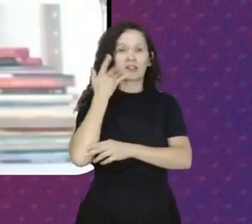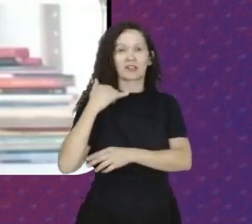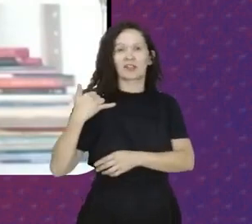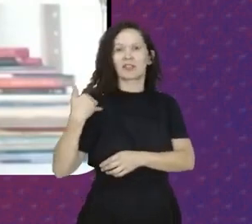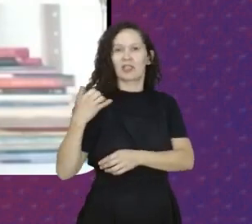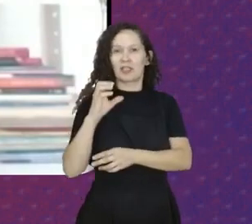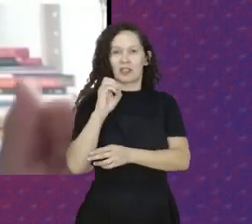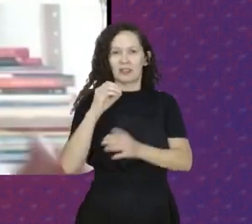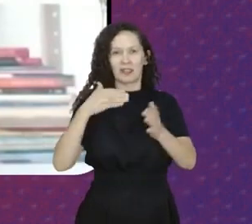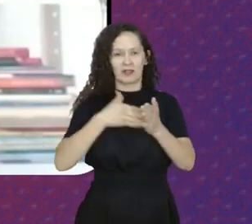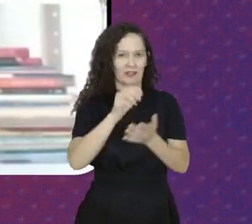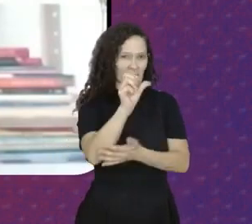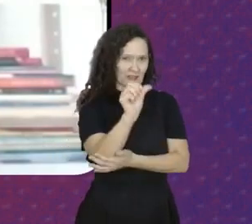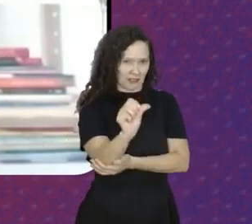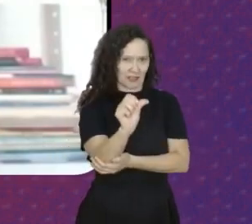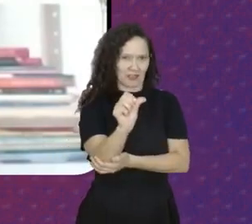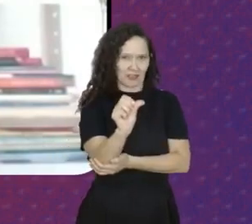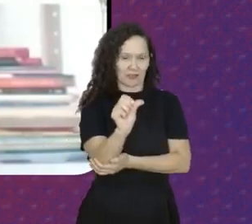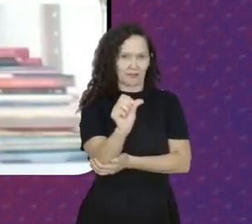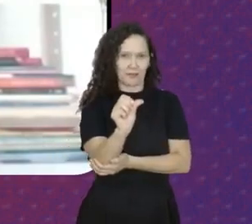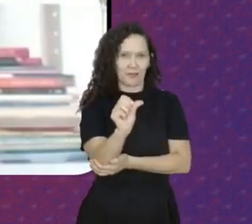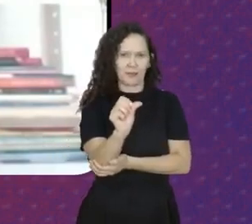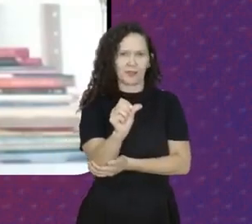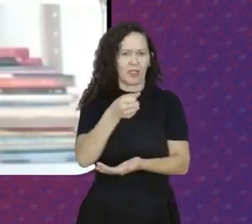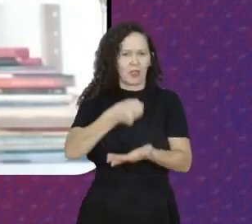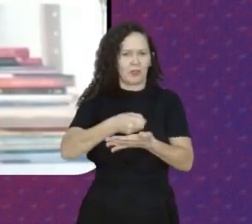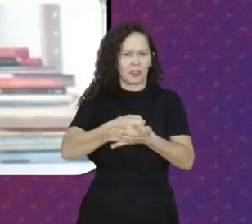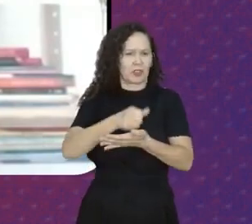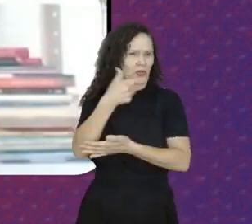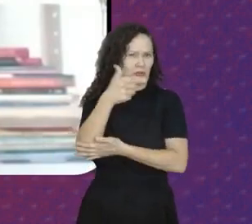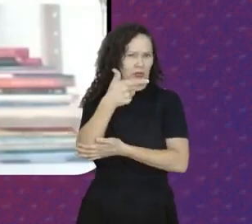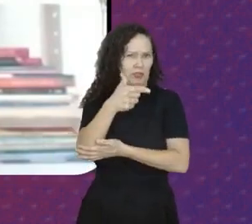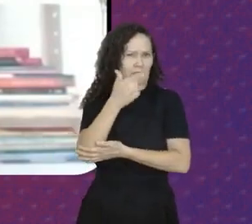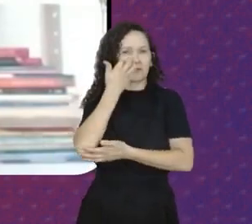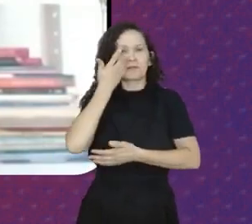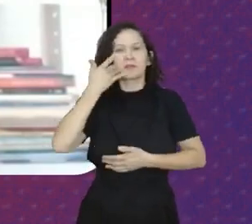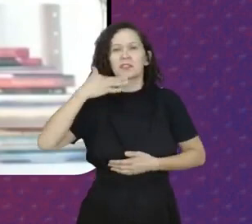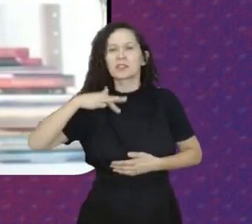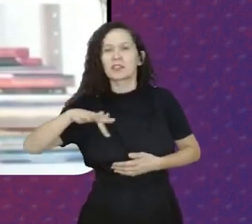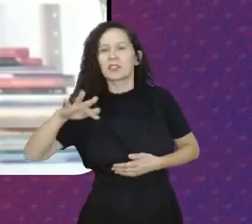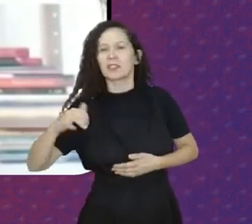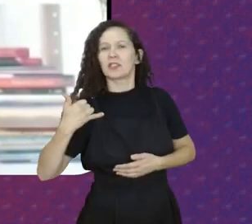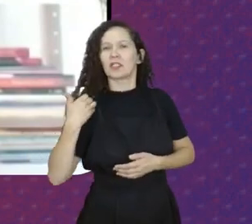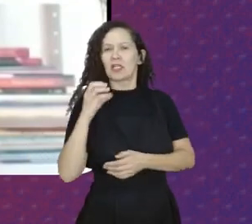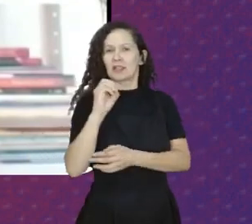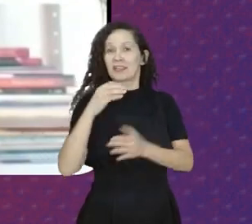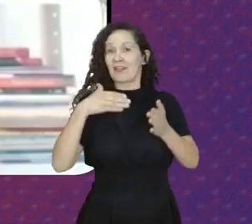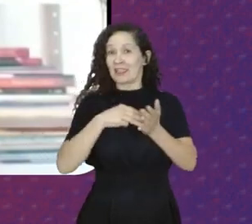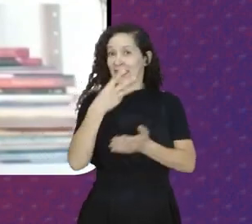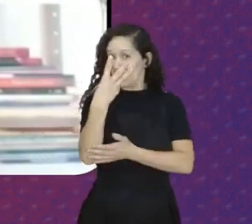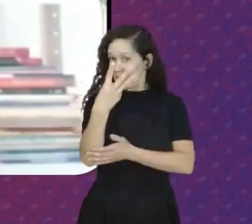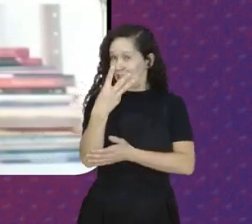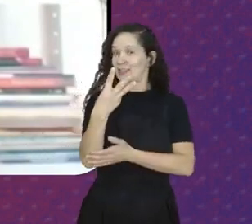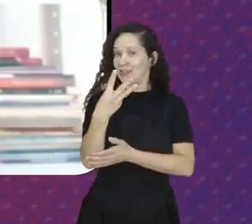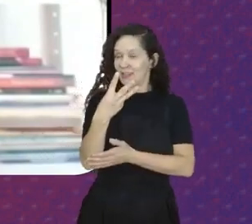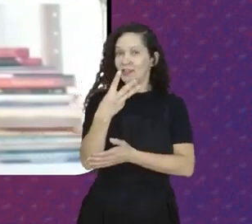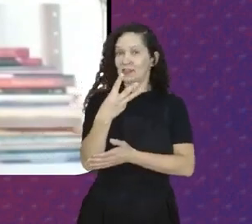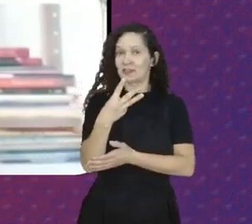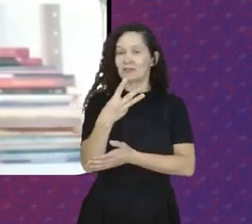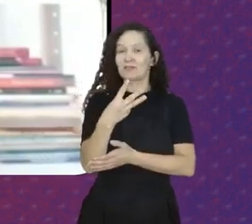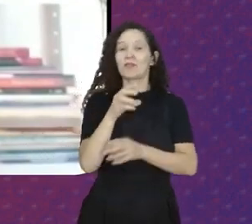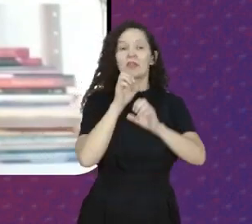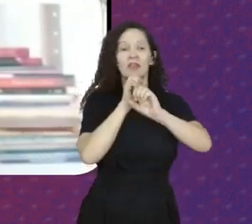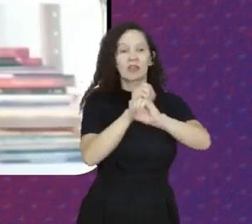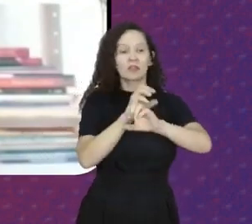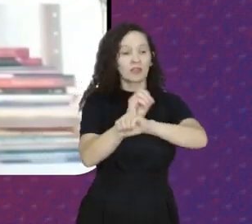anos, de caráter não obrigatório para crianças de 0 a 3 anos, ela é a